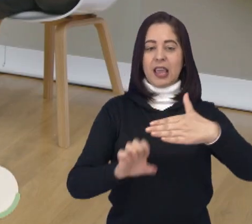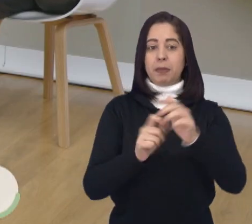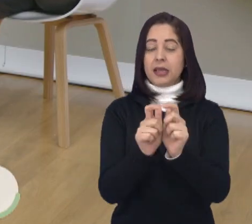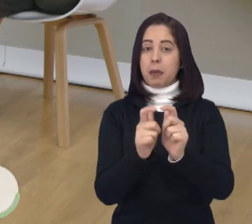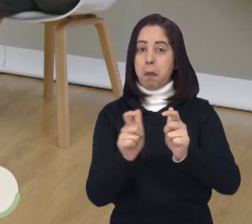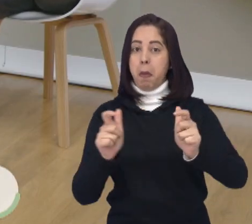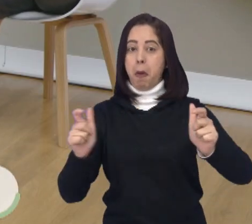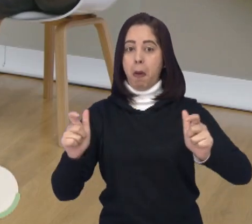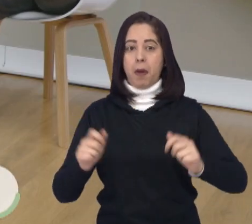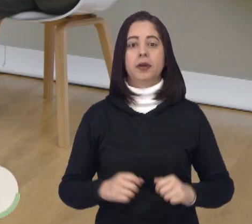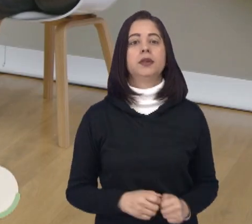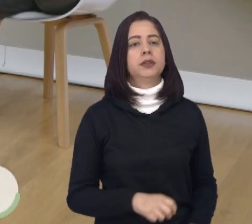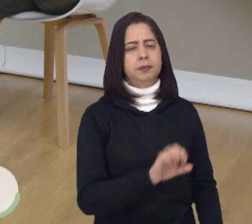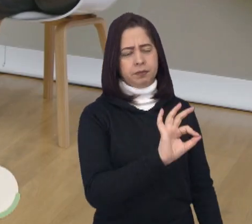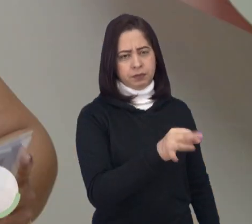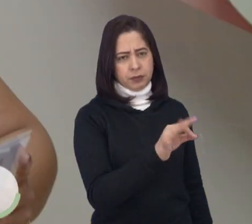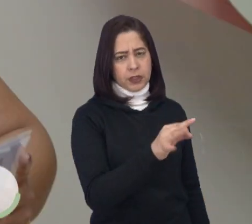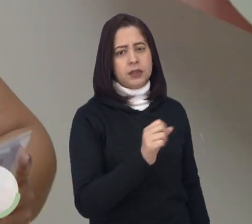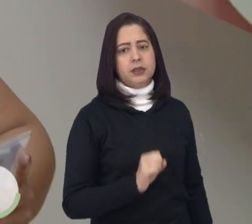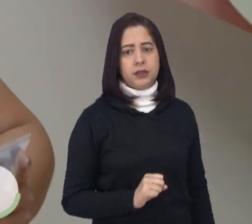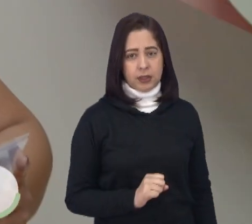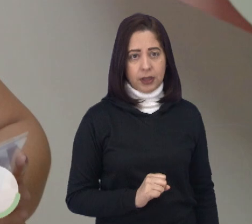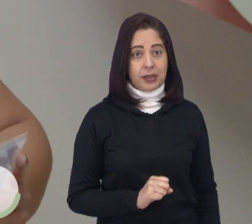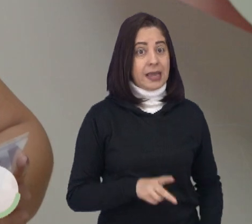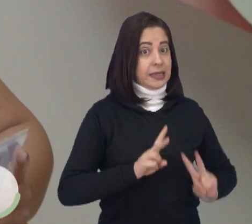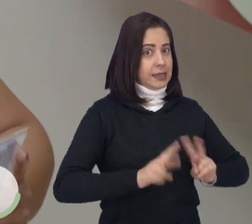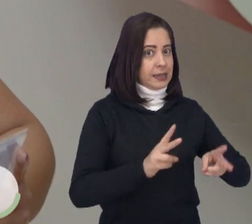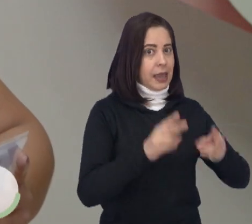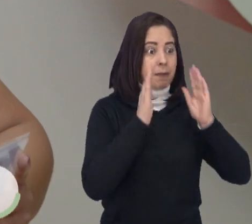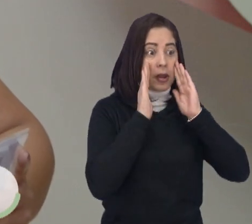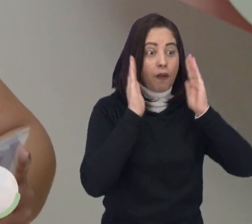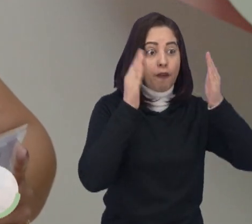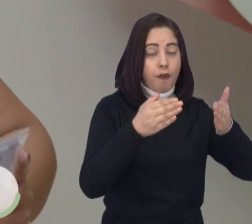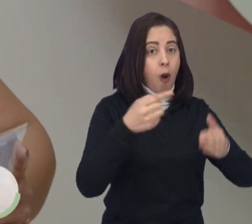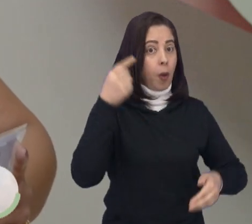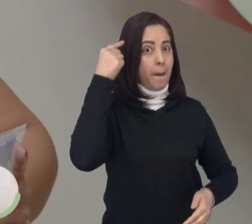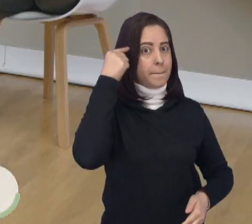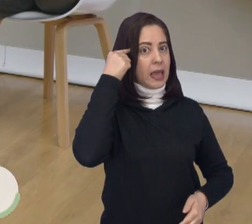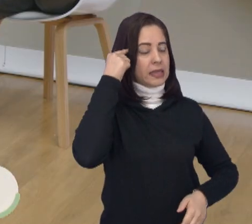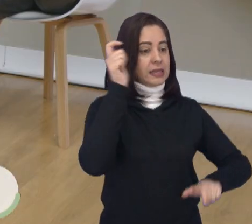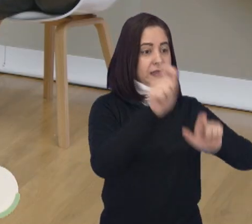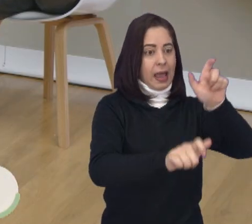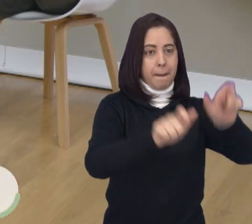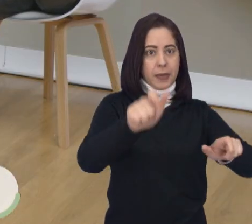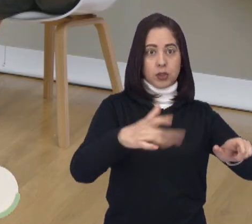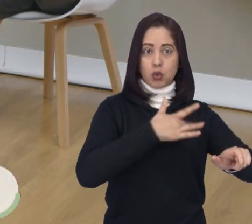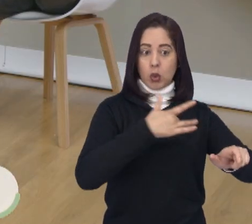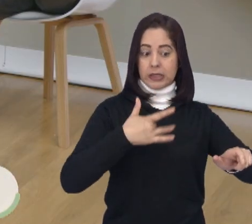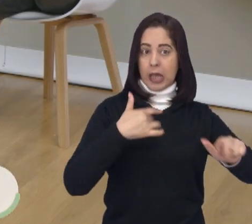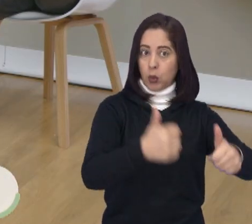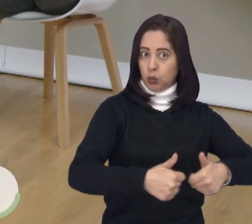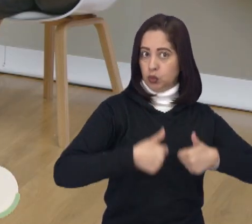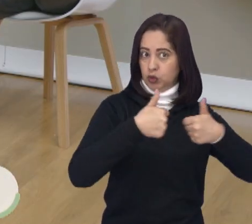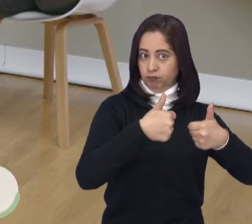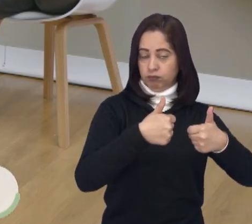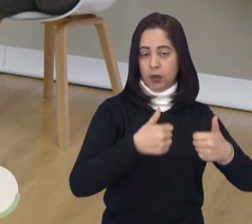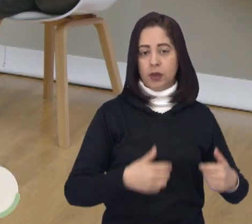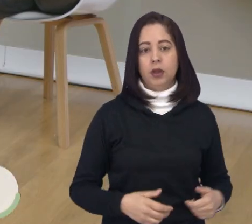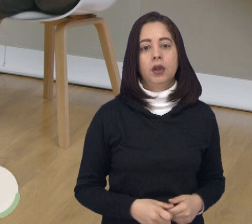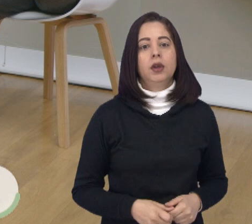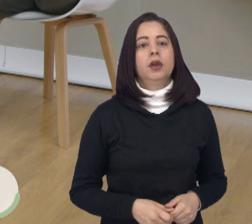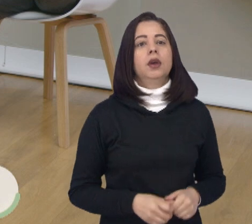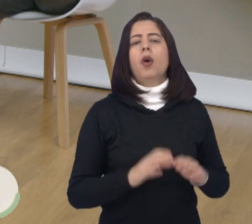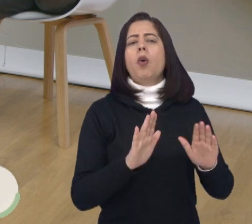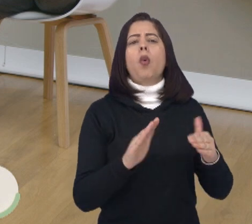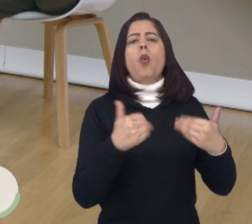certeza. E quando a gente fala em ganho, a gente fala em ganho principalmente pensando na saúde do trabalhador e da empresa, né? Sim. Em primeiro lugar. E quais as